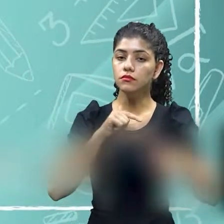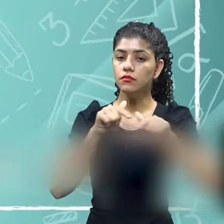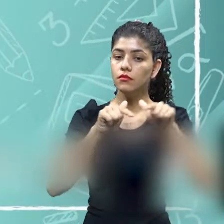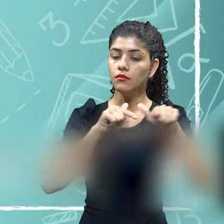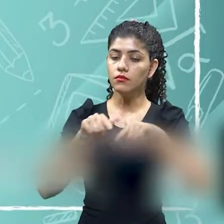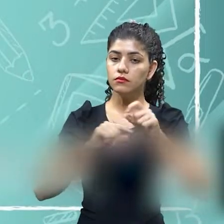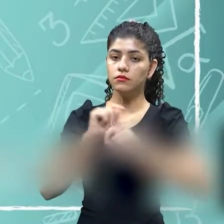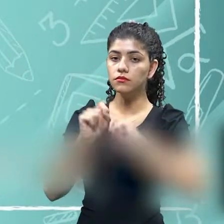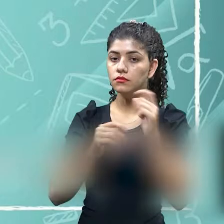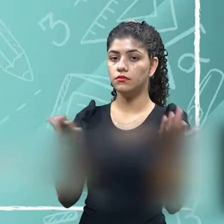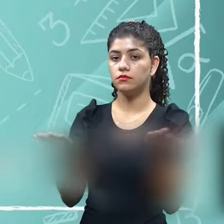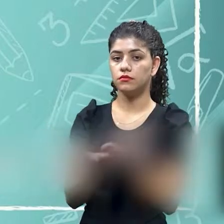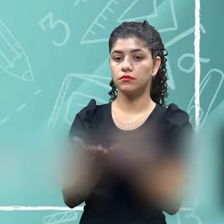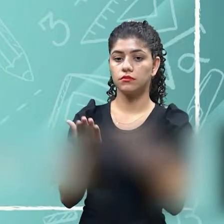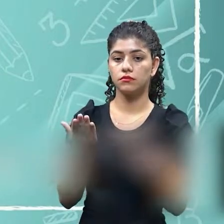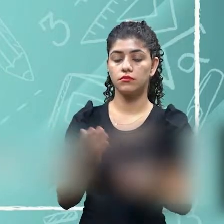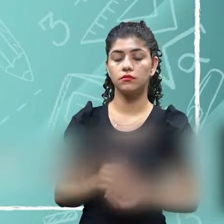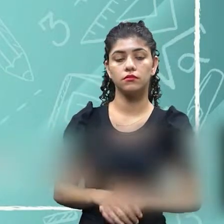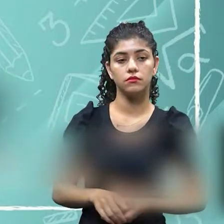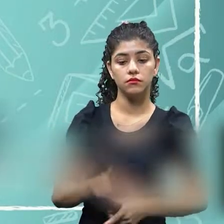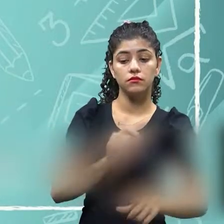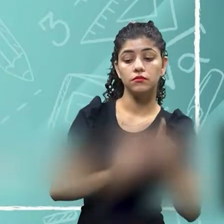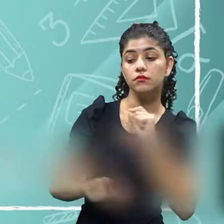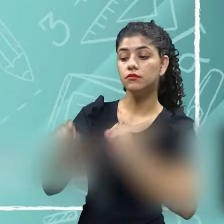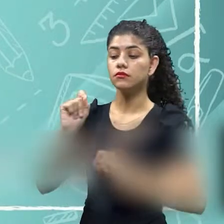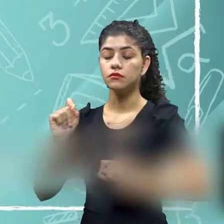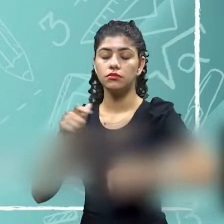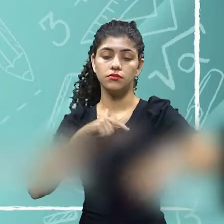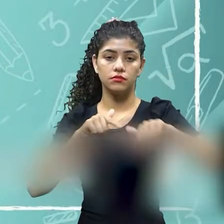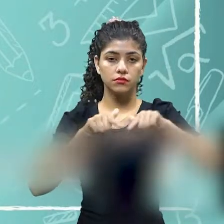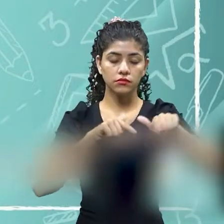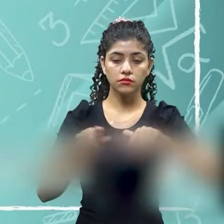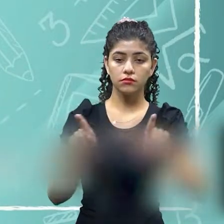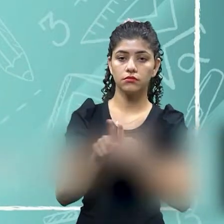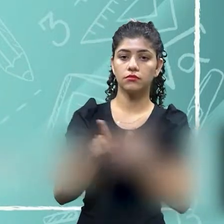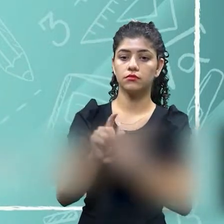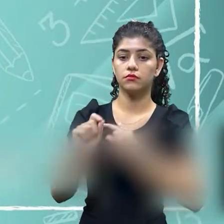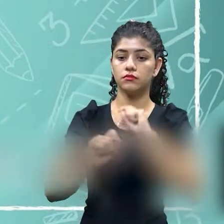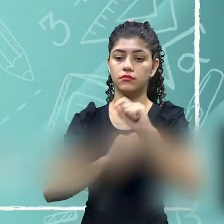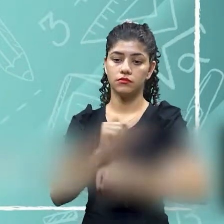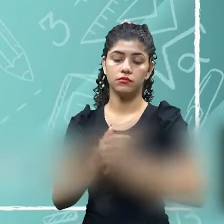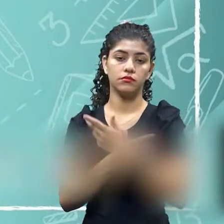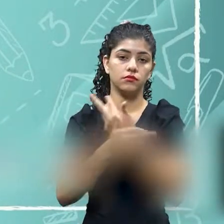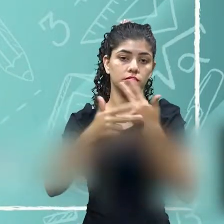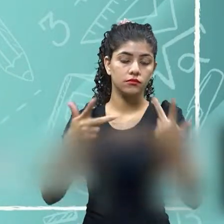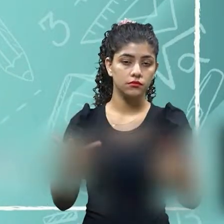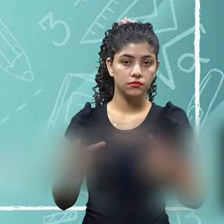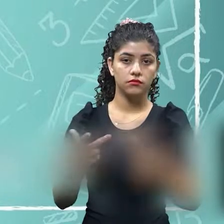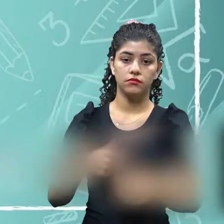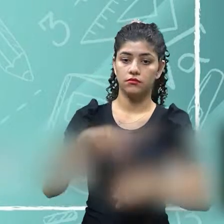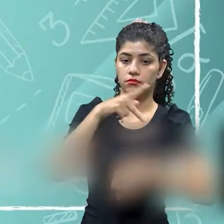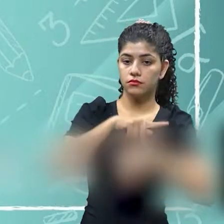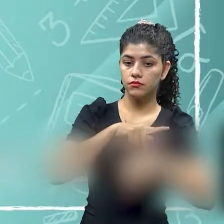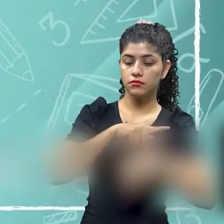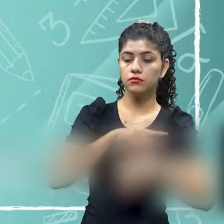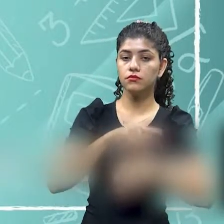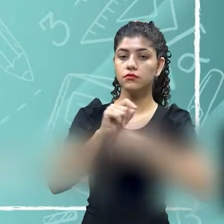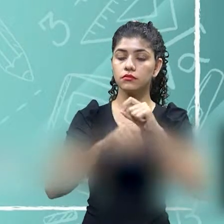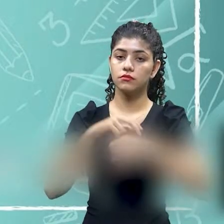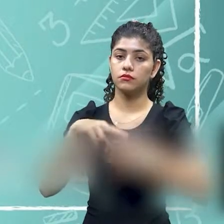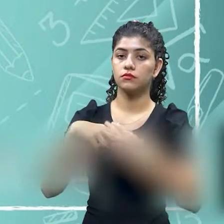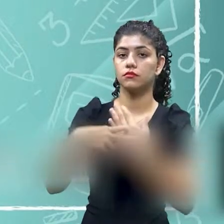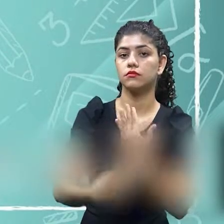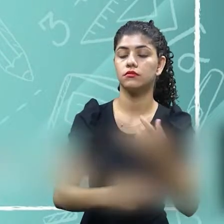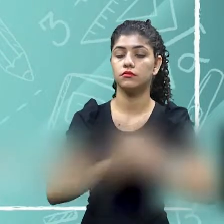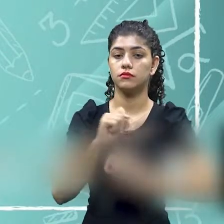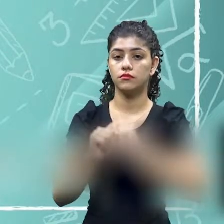empreender, uma diversidade na questão de opções de emprego, assim afetando diretamente dentro da economia desse país,